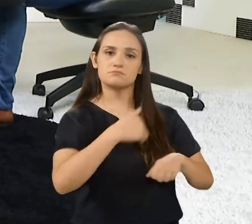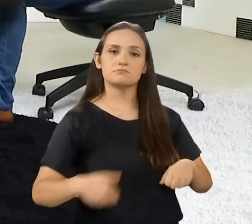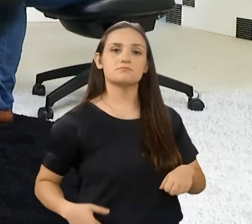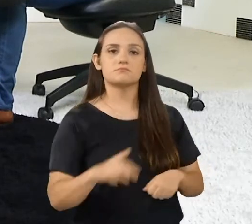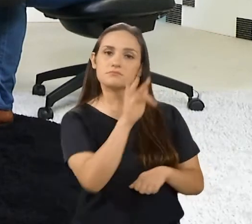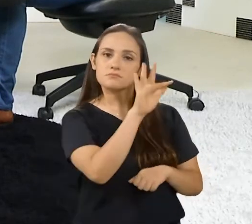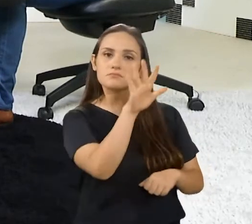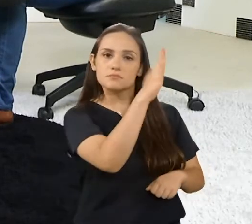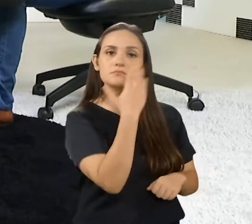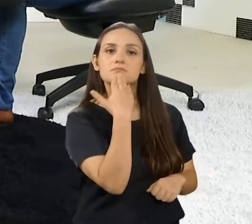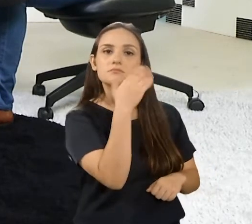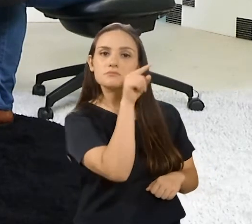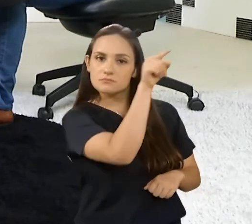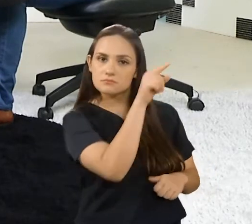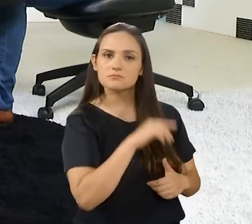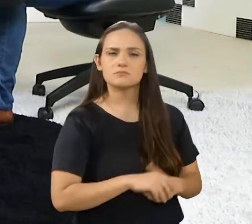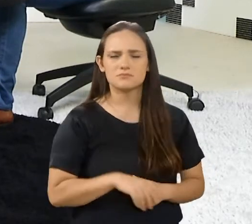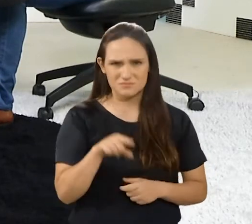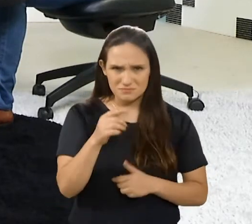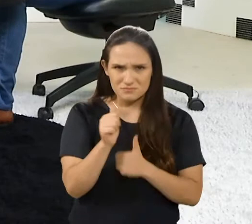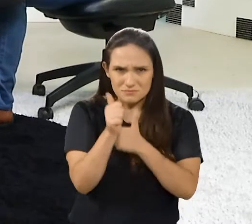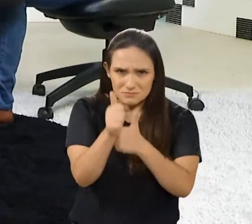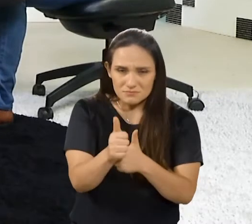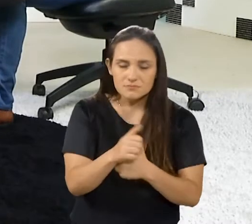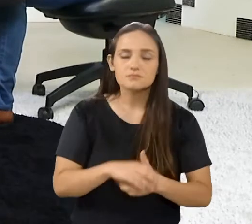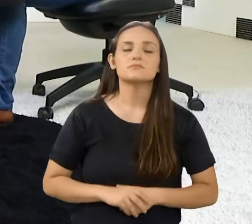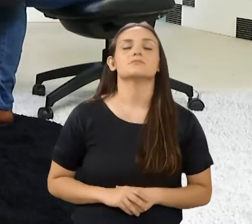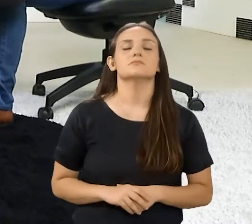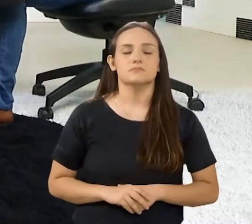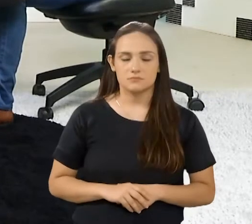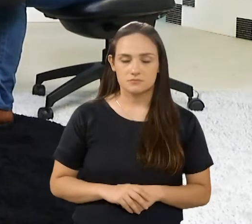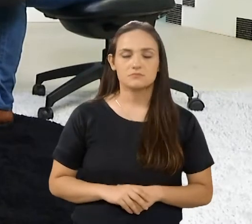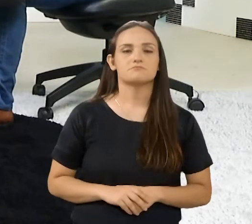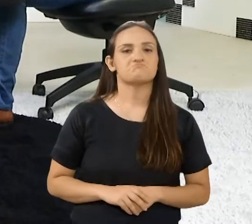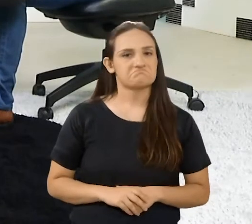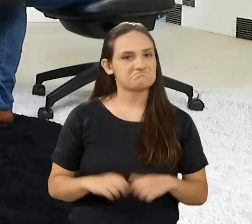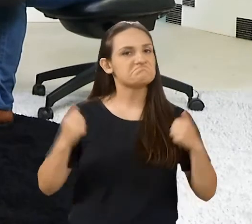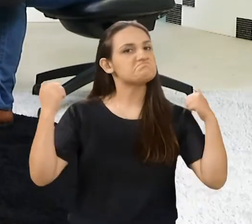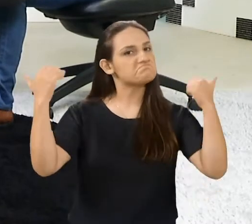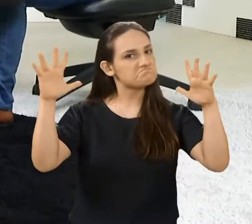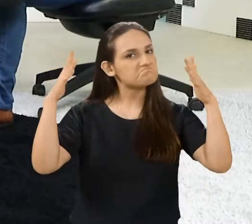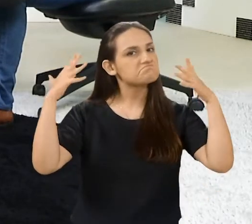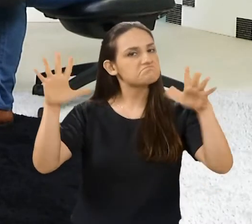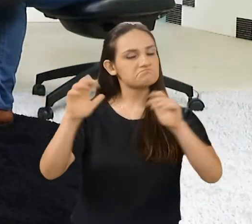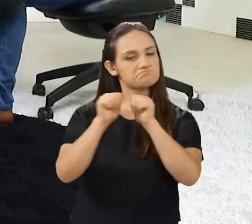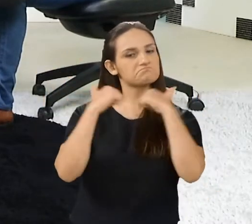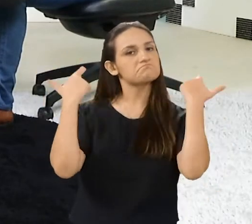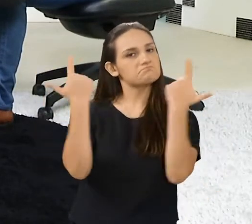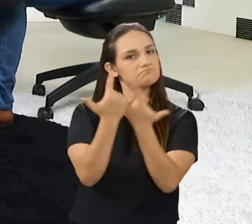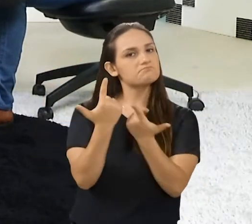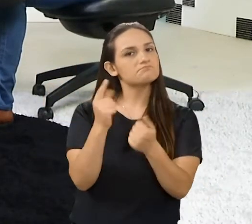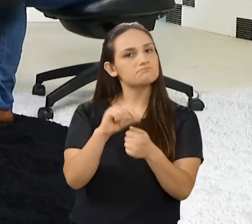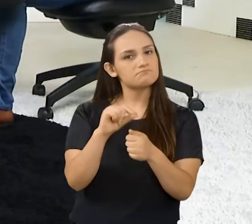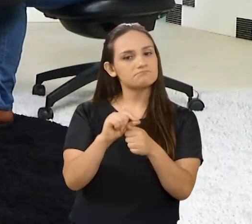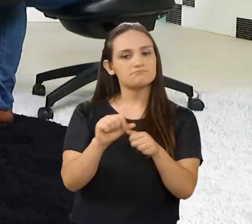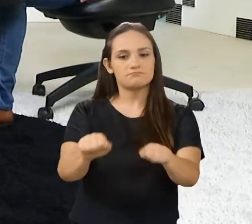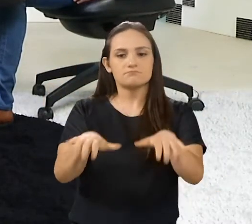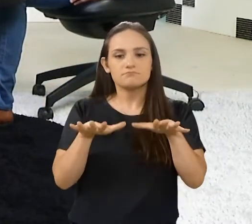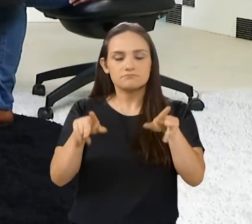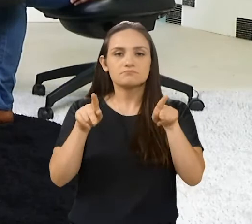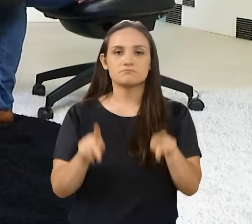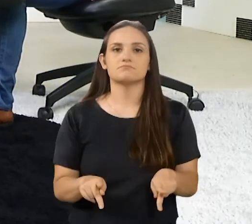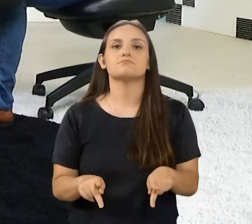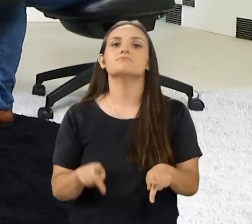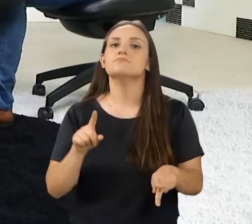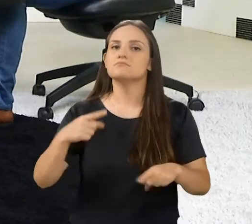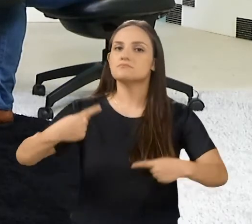pedidos, inclusive, né? Sim. O senhor acompanhou também, né? Sim, nós acompanhamos, foi louvável a iniciativa da Assembleia Legislativa de